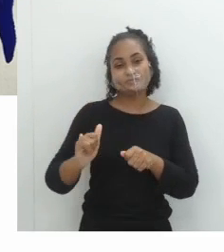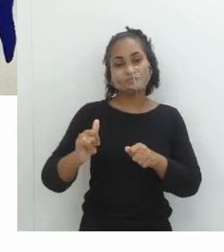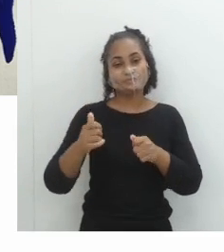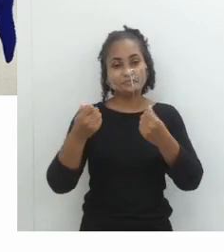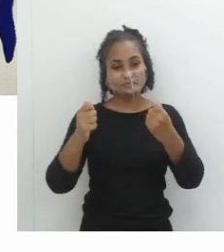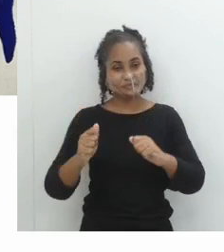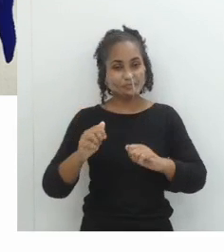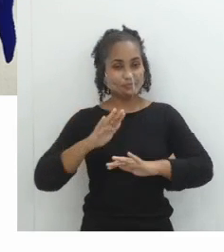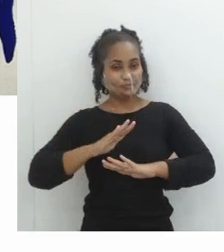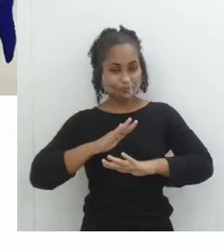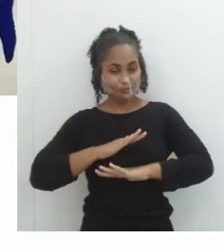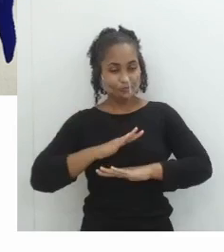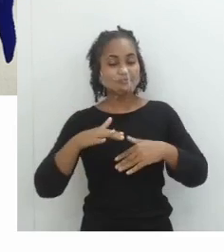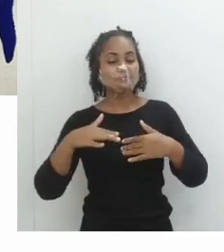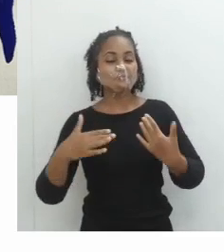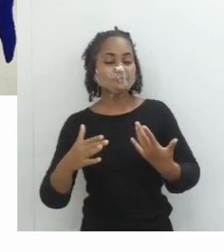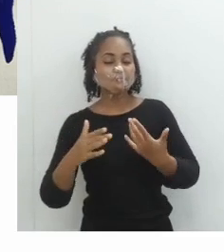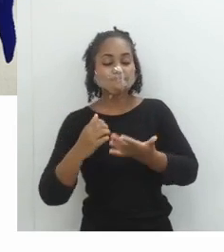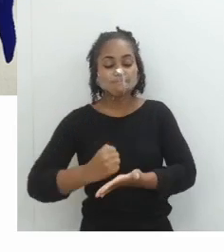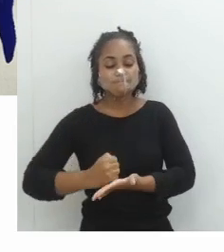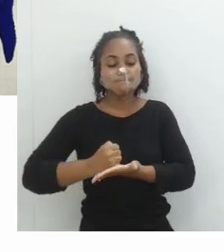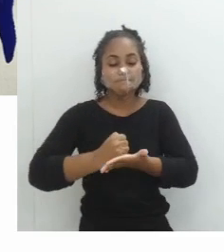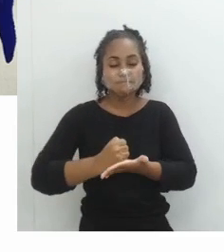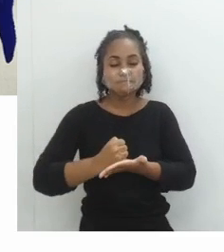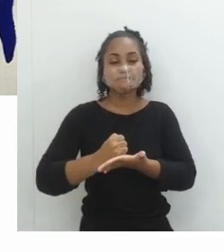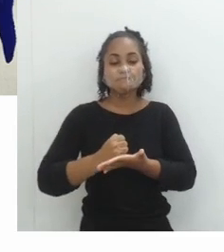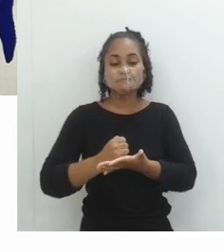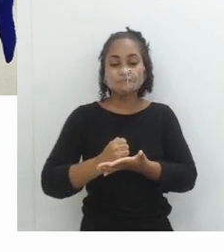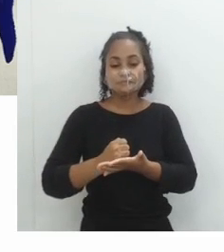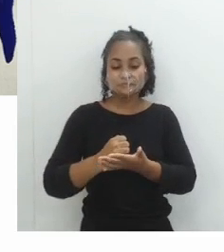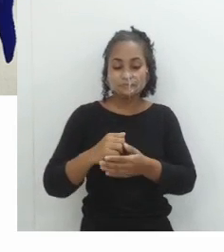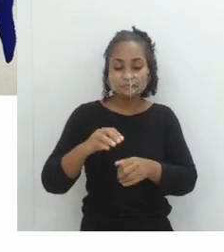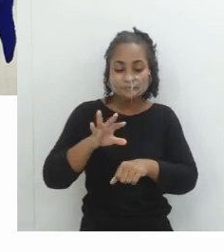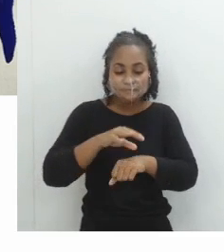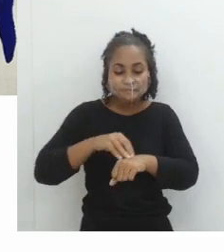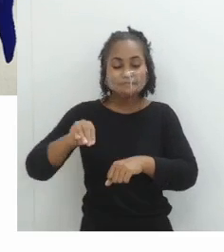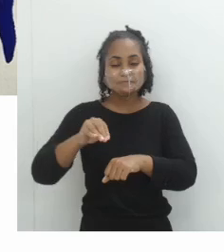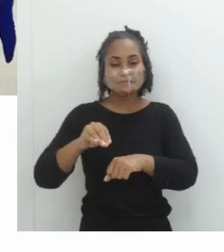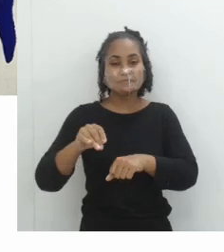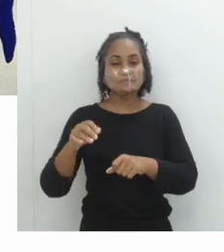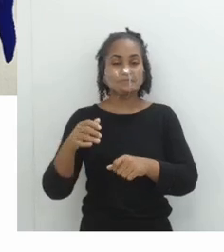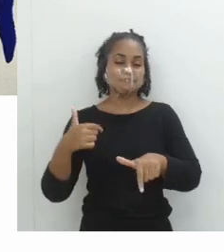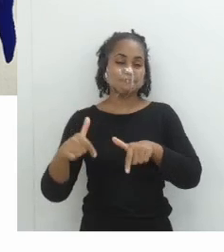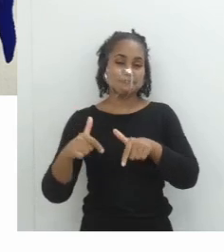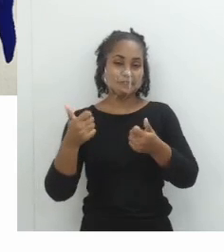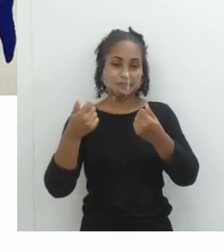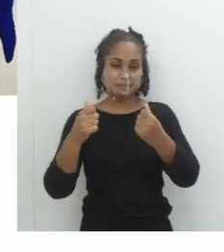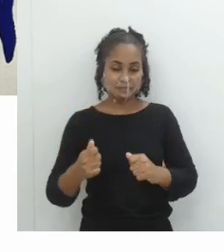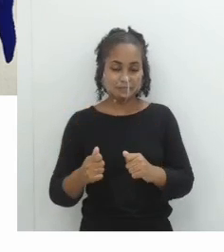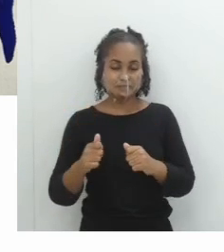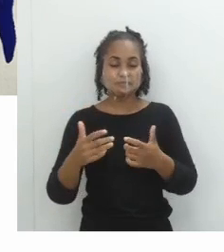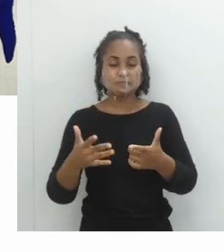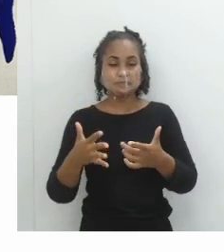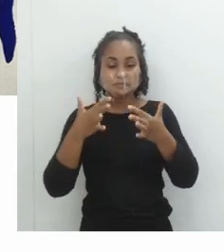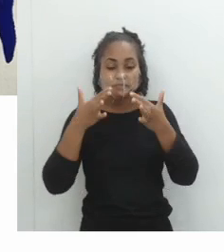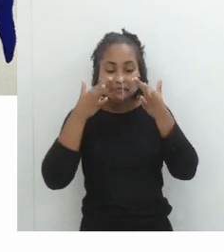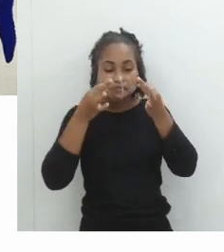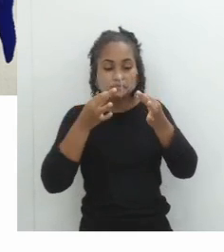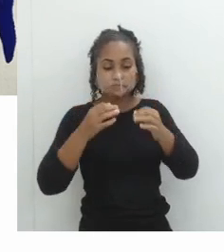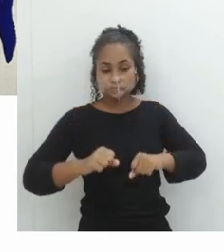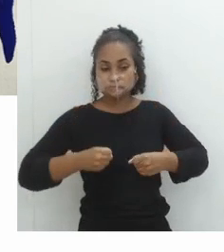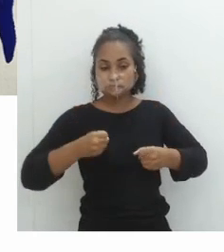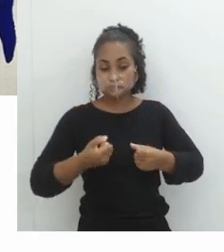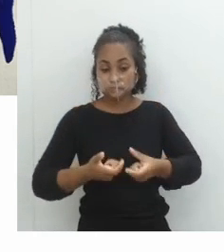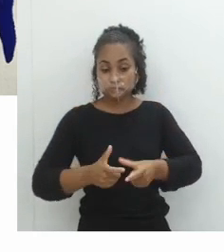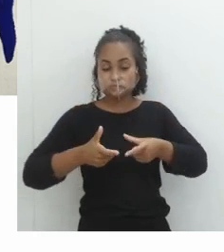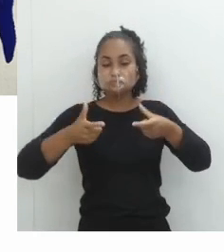É um suporte, é uma intervenção para o trabalho artístico. Então, as pessoas começaram a dar mais força